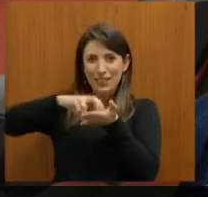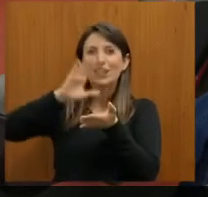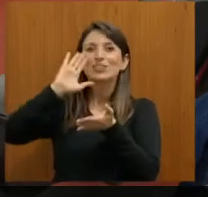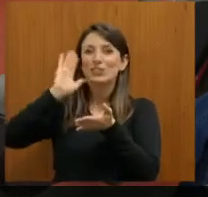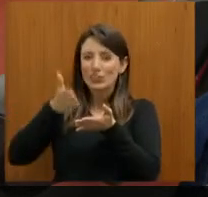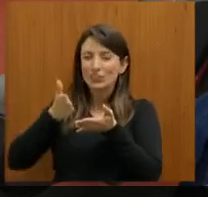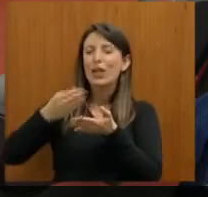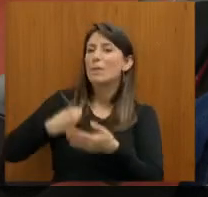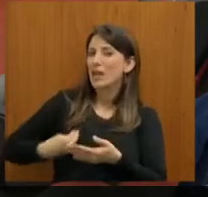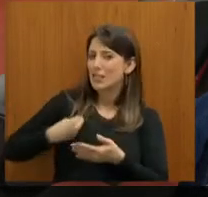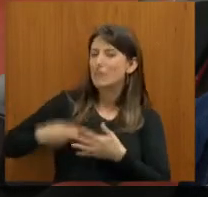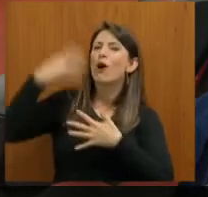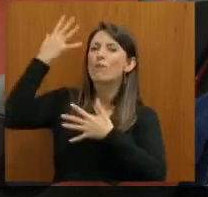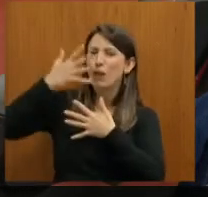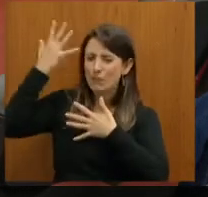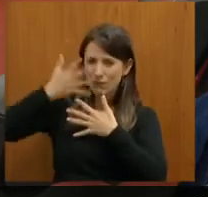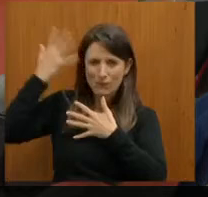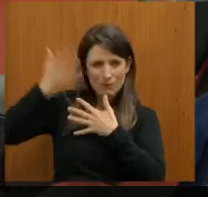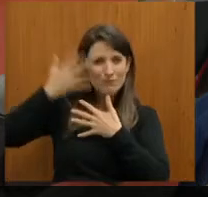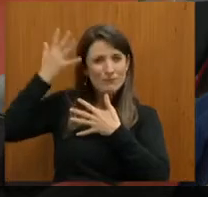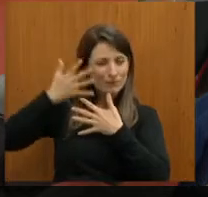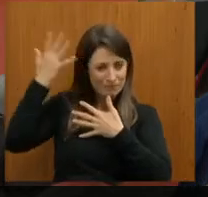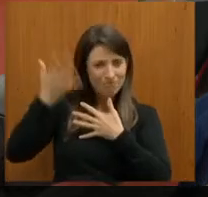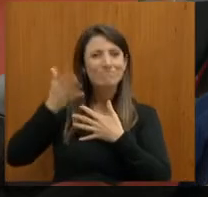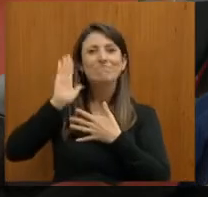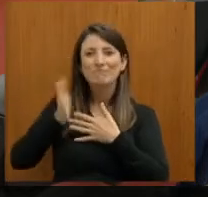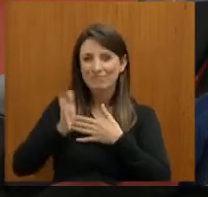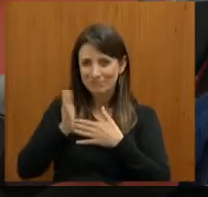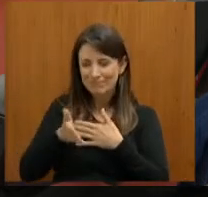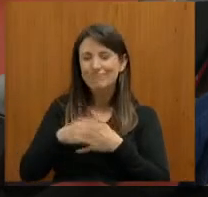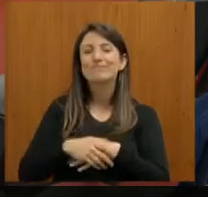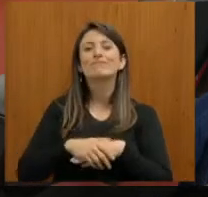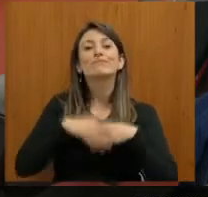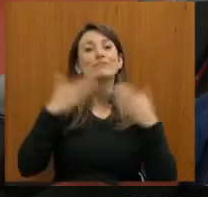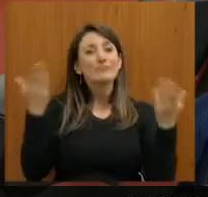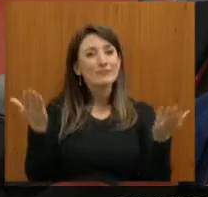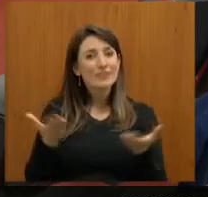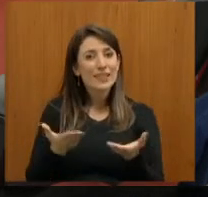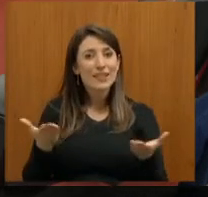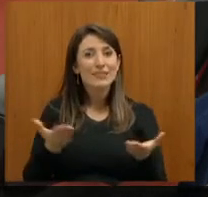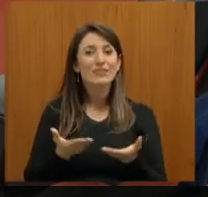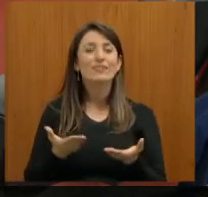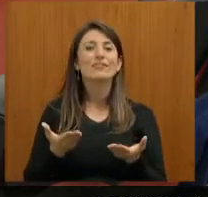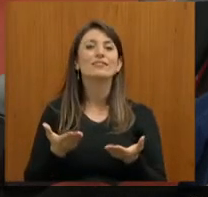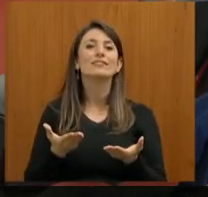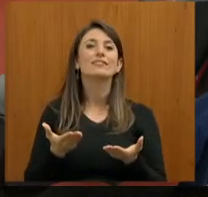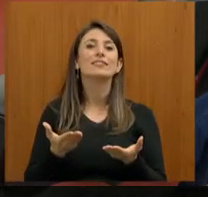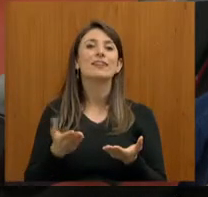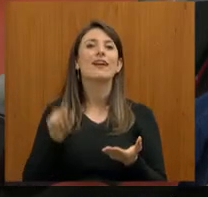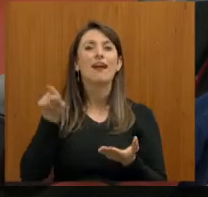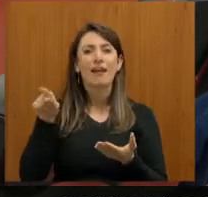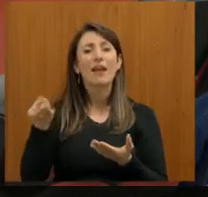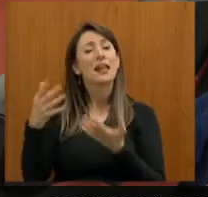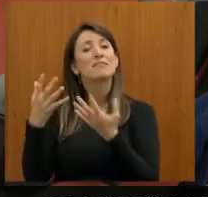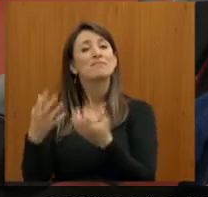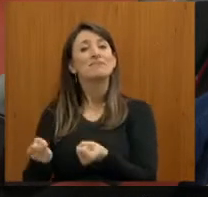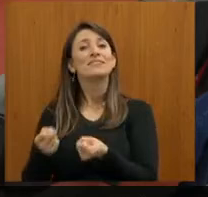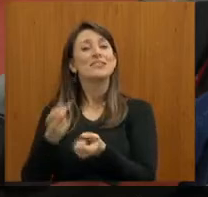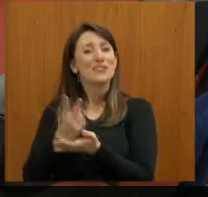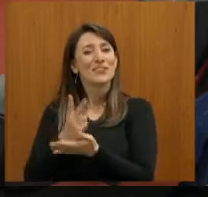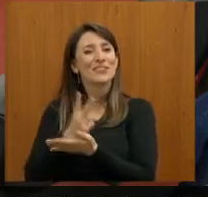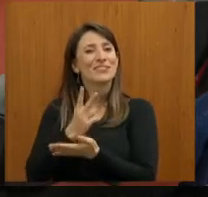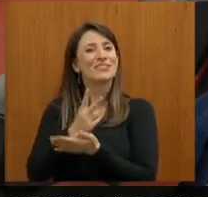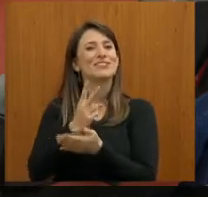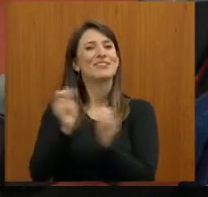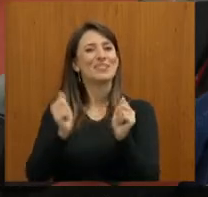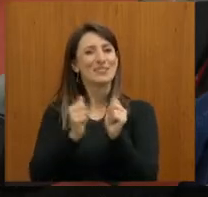como fazendo exposição como palestrante Mas agora ela né Se disponibilizou nos acompanhar